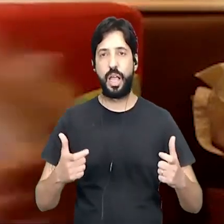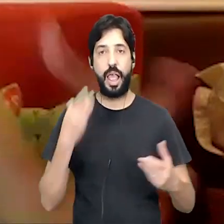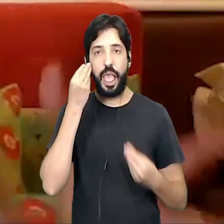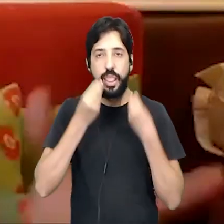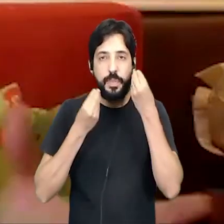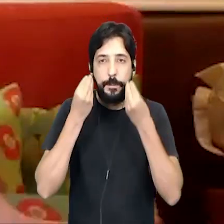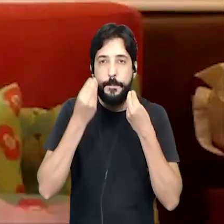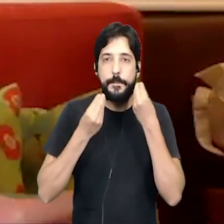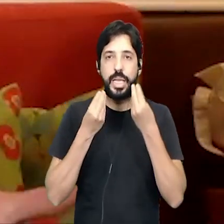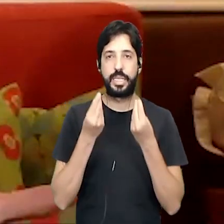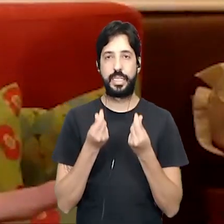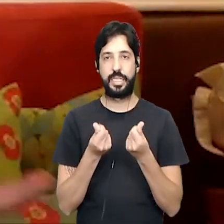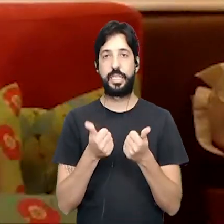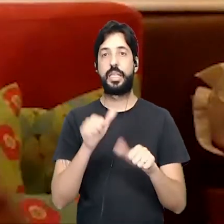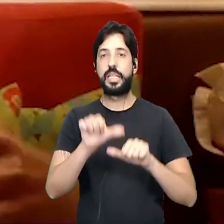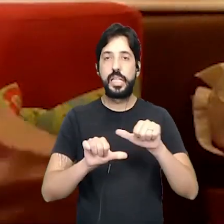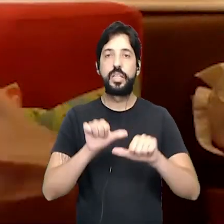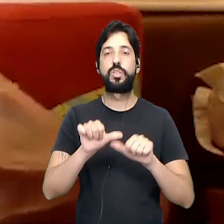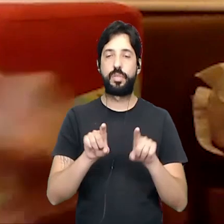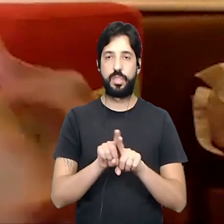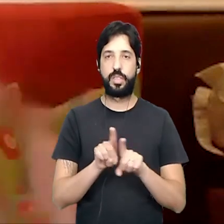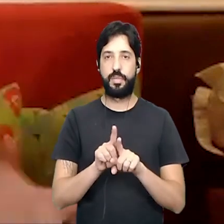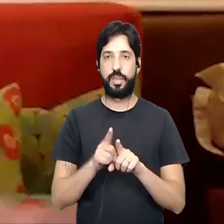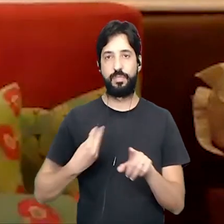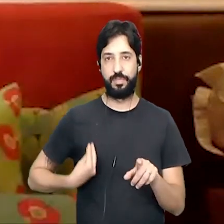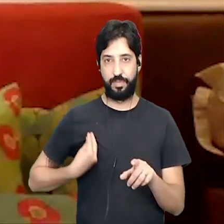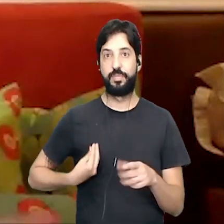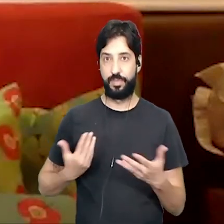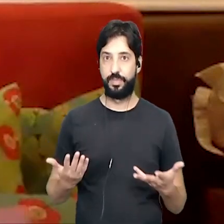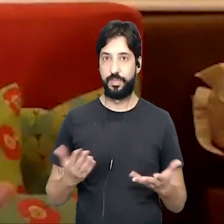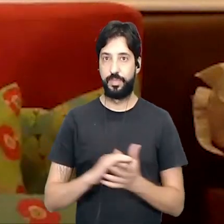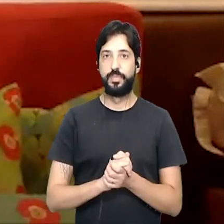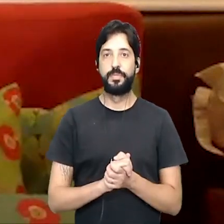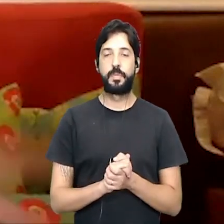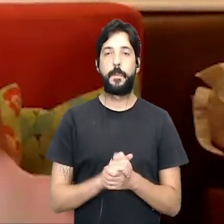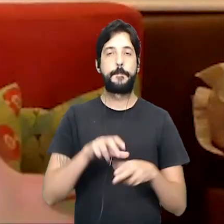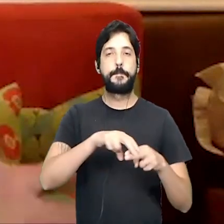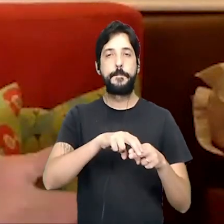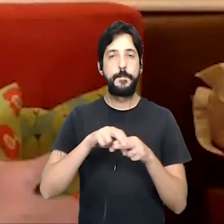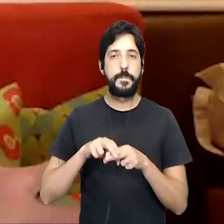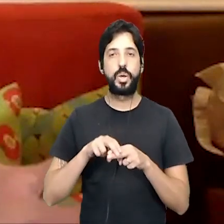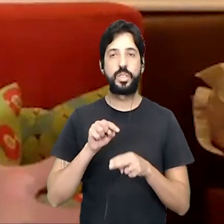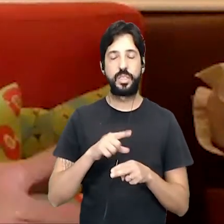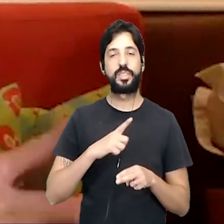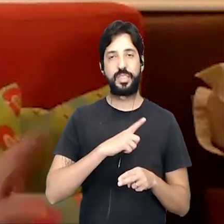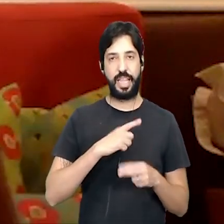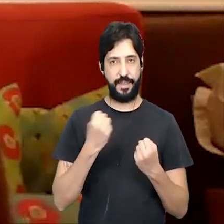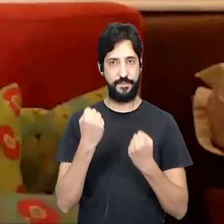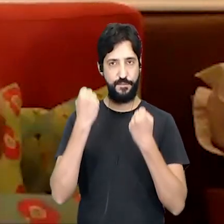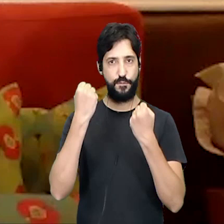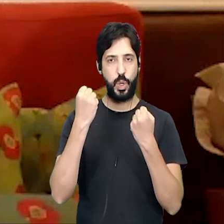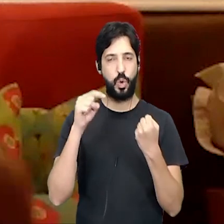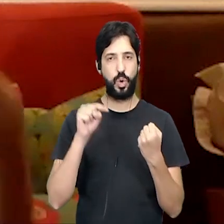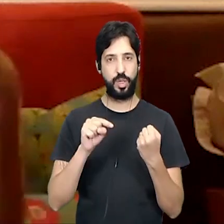esse campo, né, de experimentação e de transformação da existência, né? E